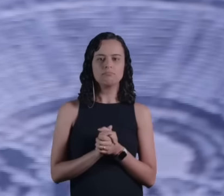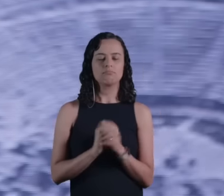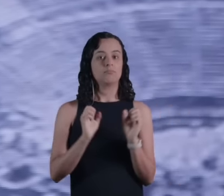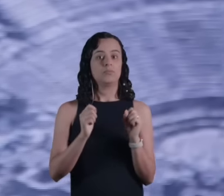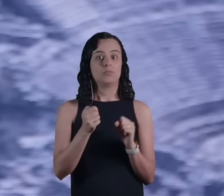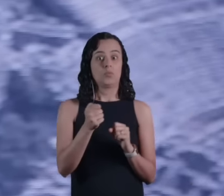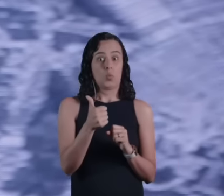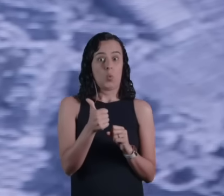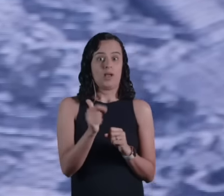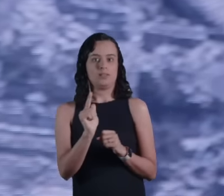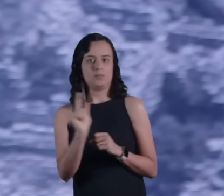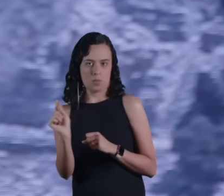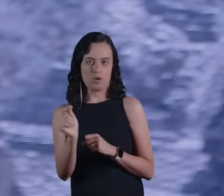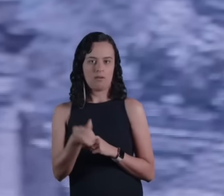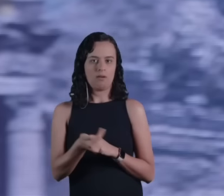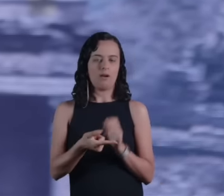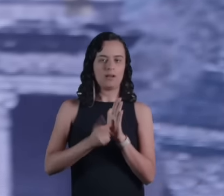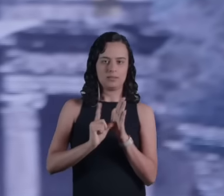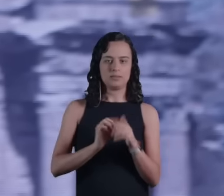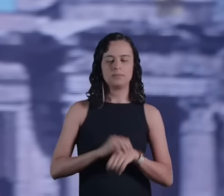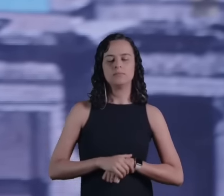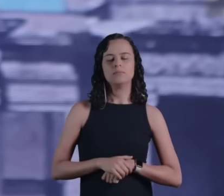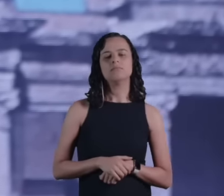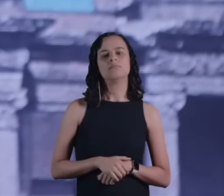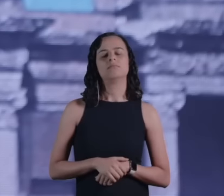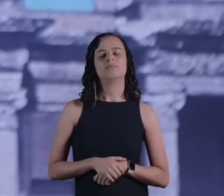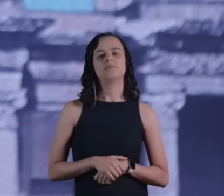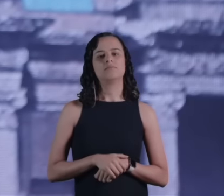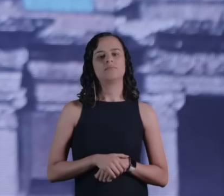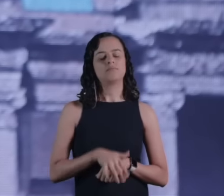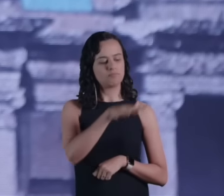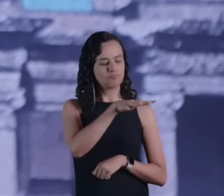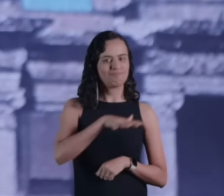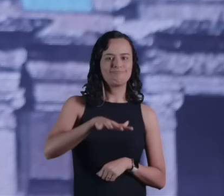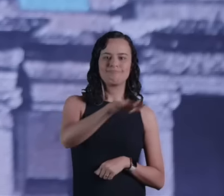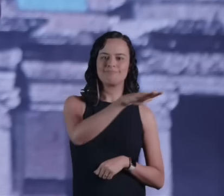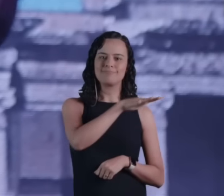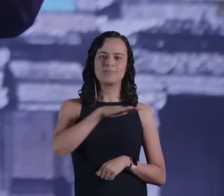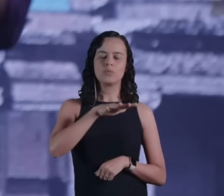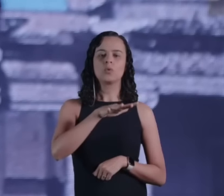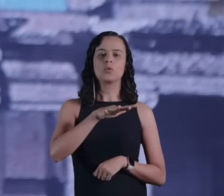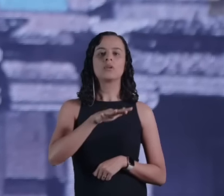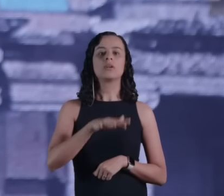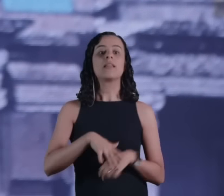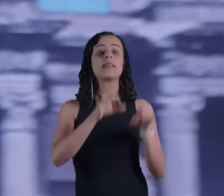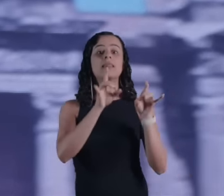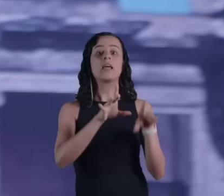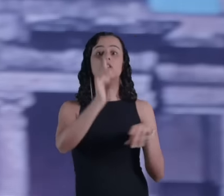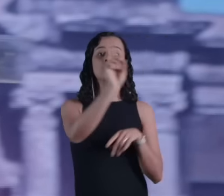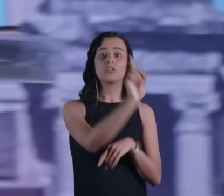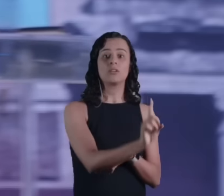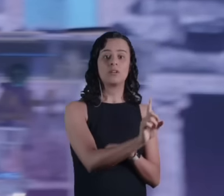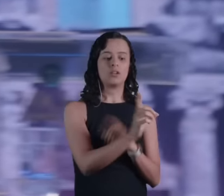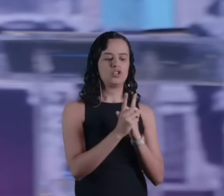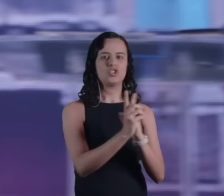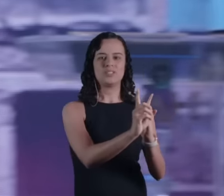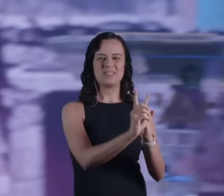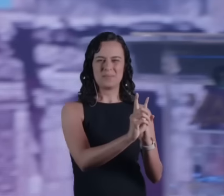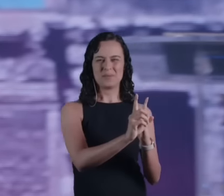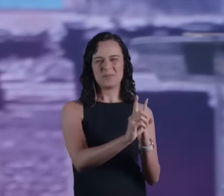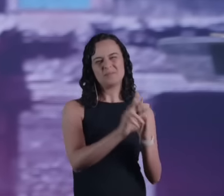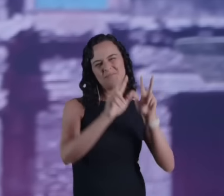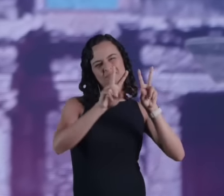gente, ele deixa naquela cidade um discípulo seu para ser o pastor da